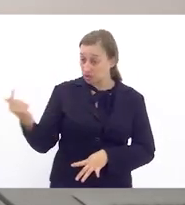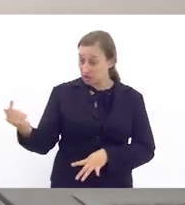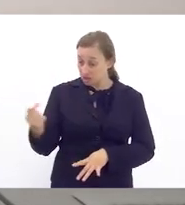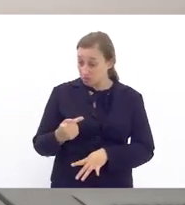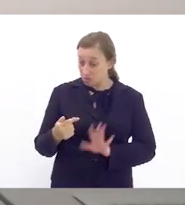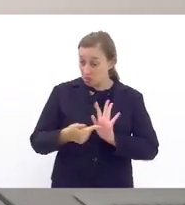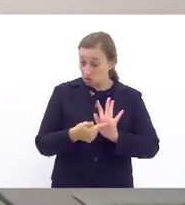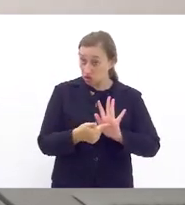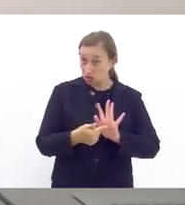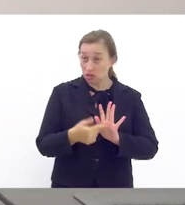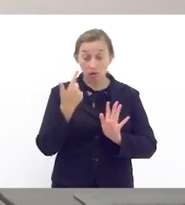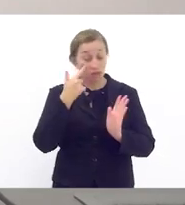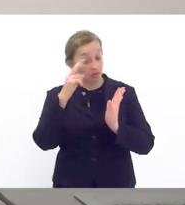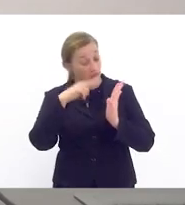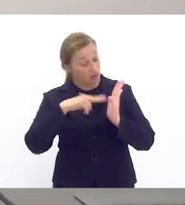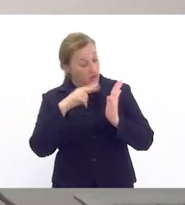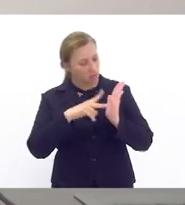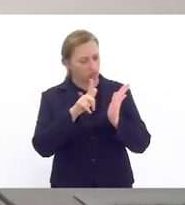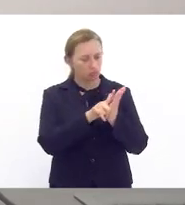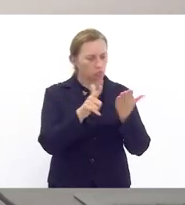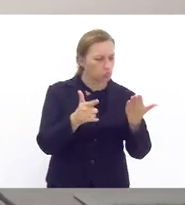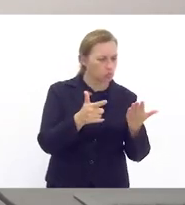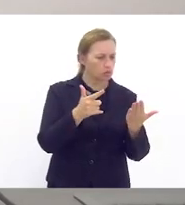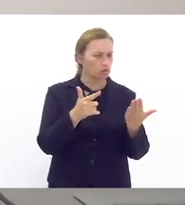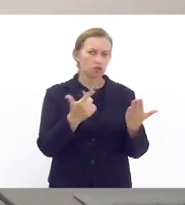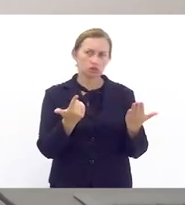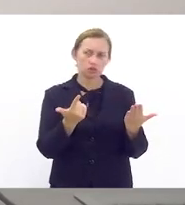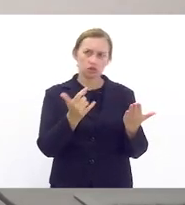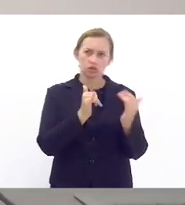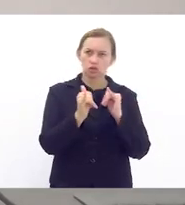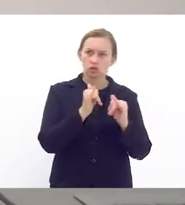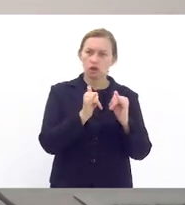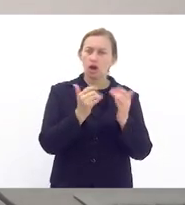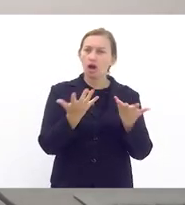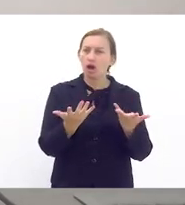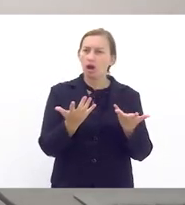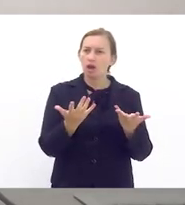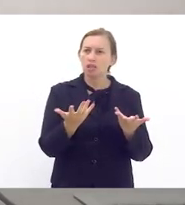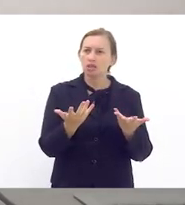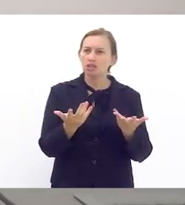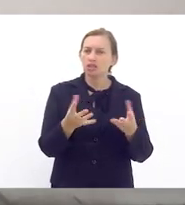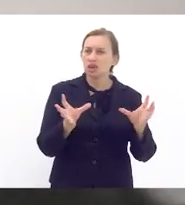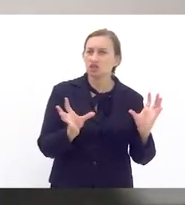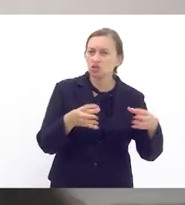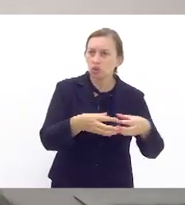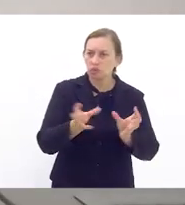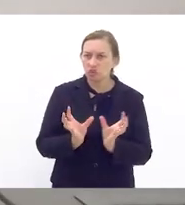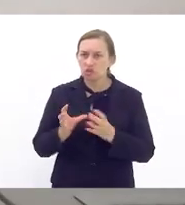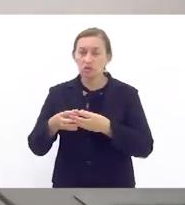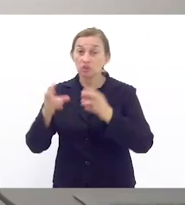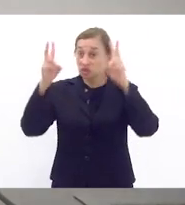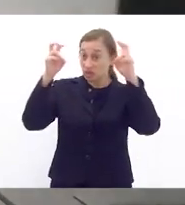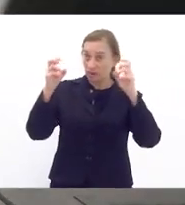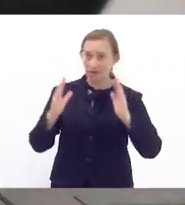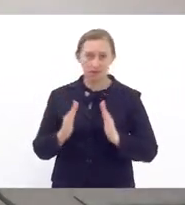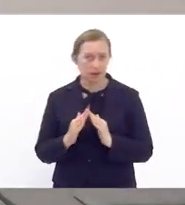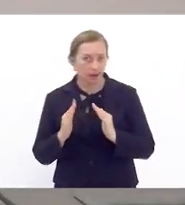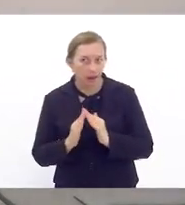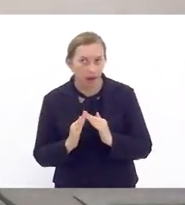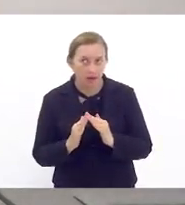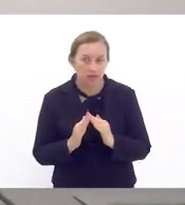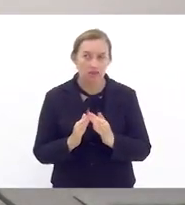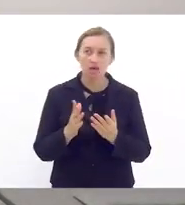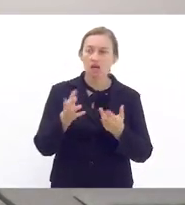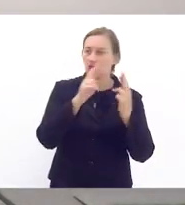lendo na reportagem, que as comissões temáticas dessa casa, responsáveis